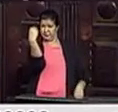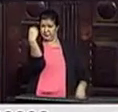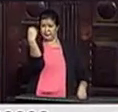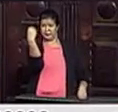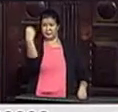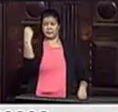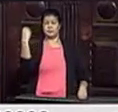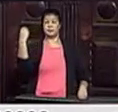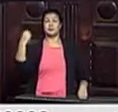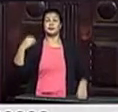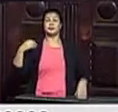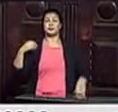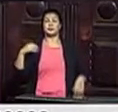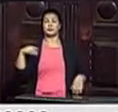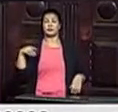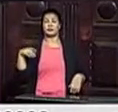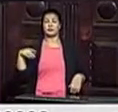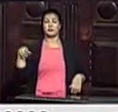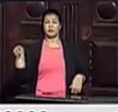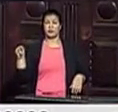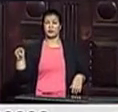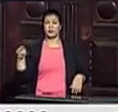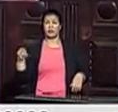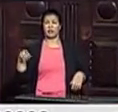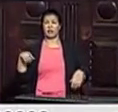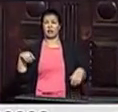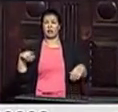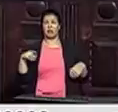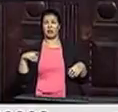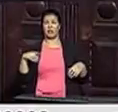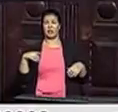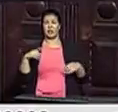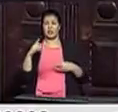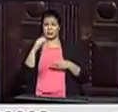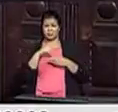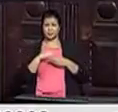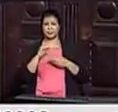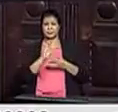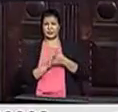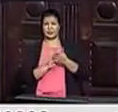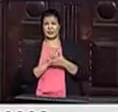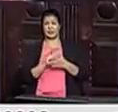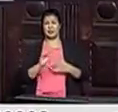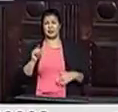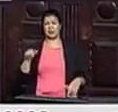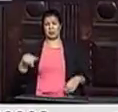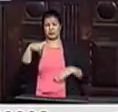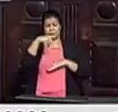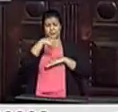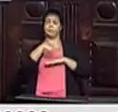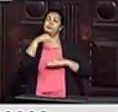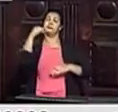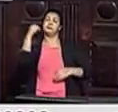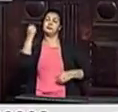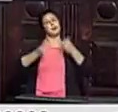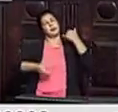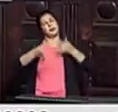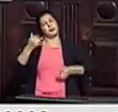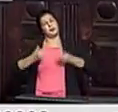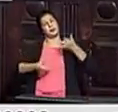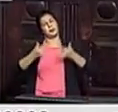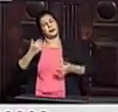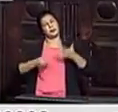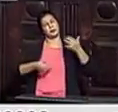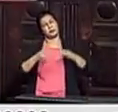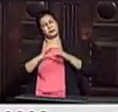truque, sem gravações externas, e fala lá do seu projeto. Isto é